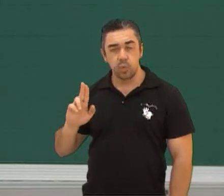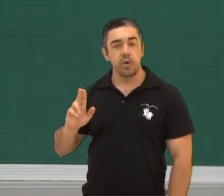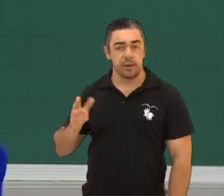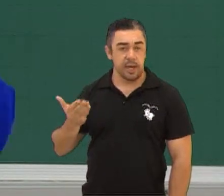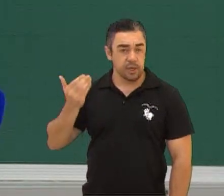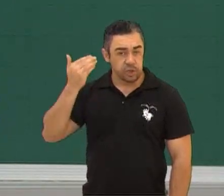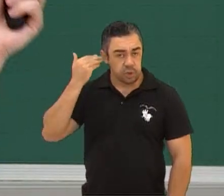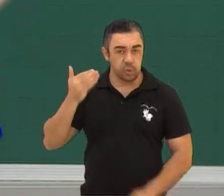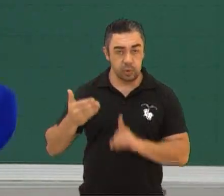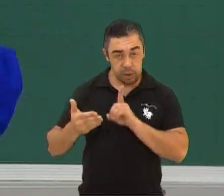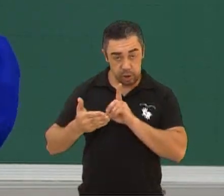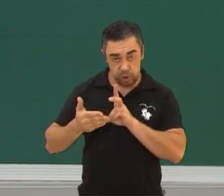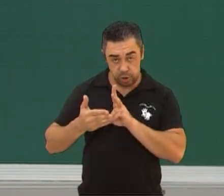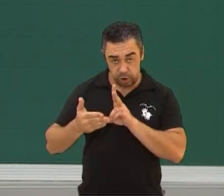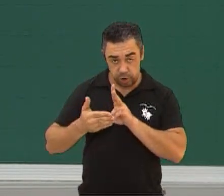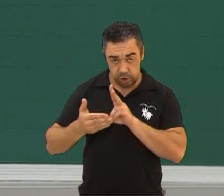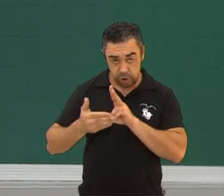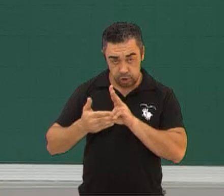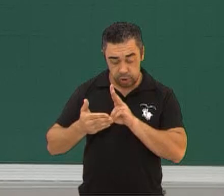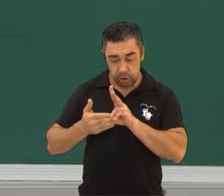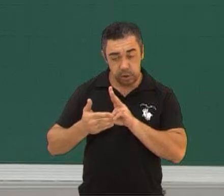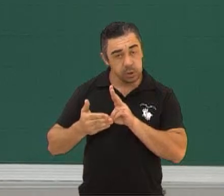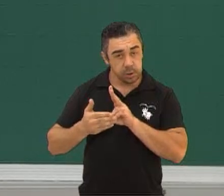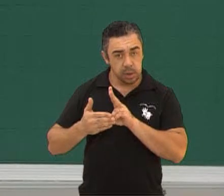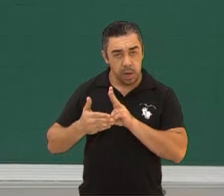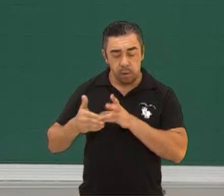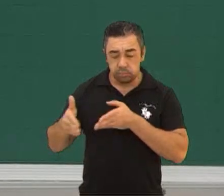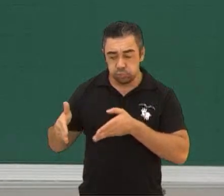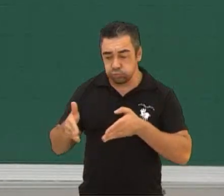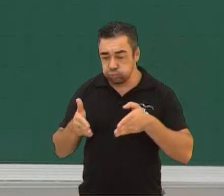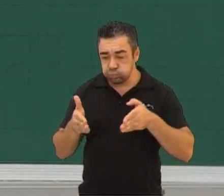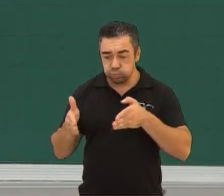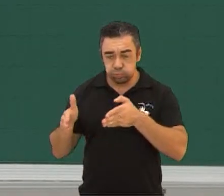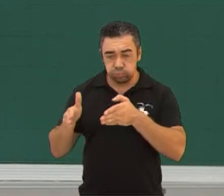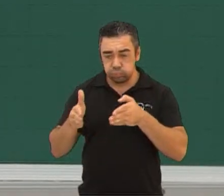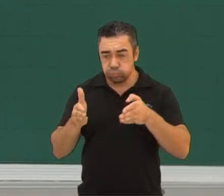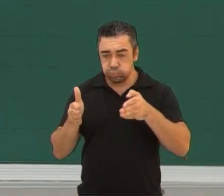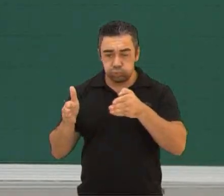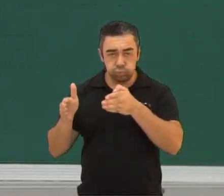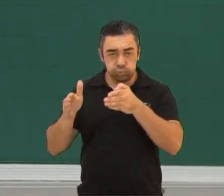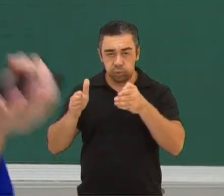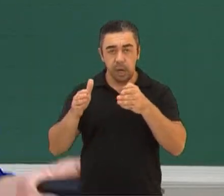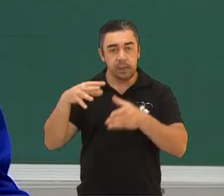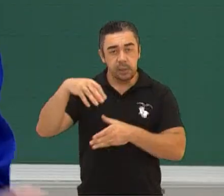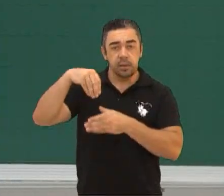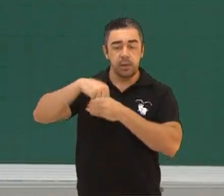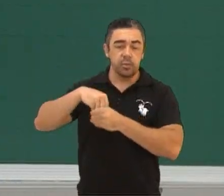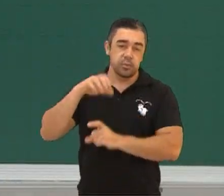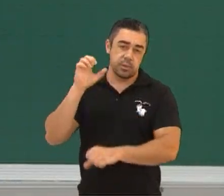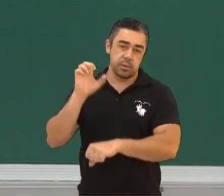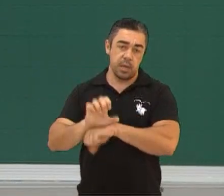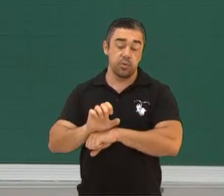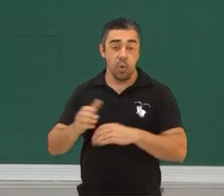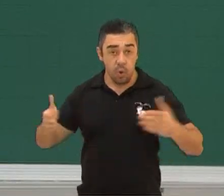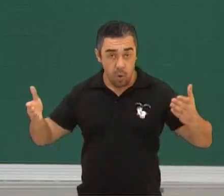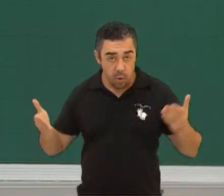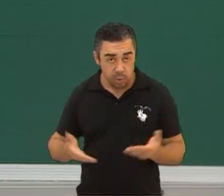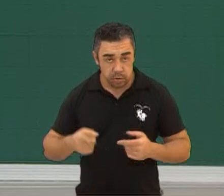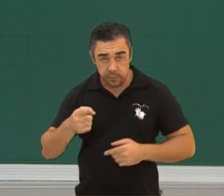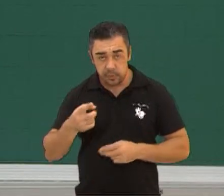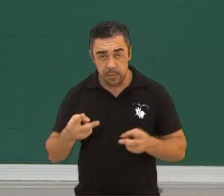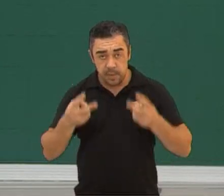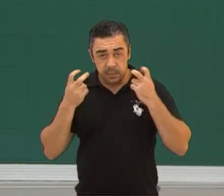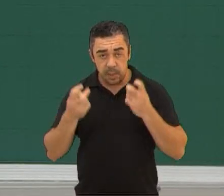antigos indígenas daquele período usavam para transitar dentro do nosso estado. E que hoje, se você for